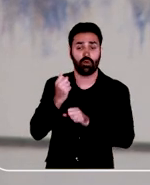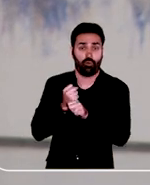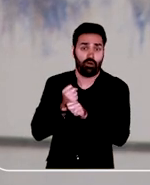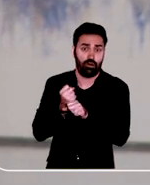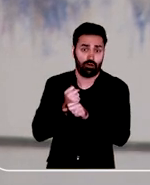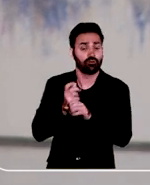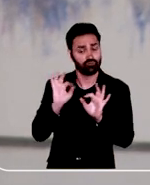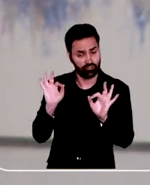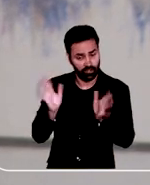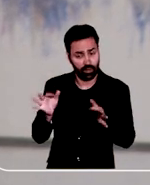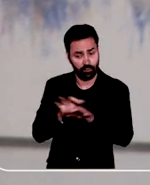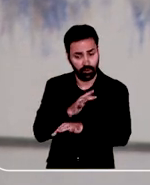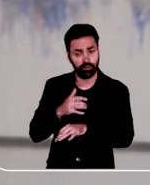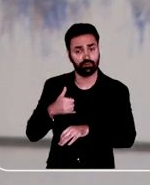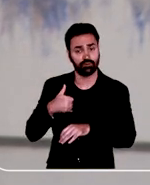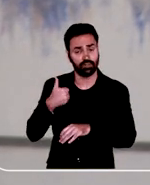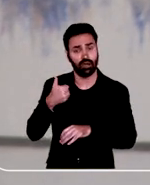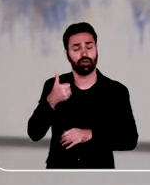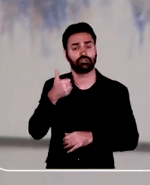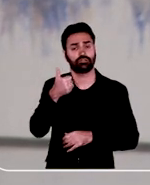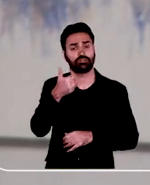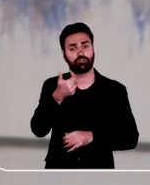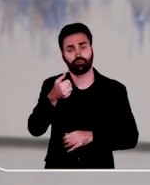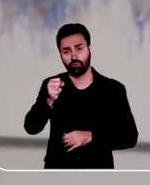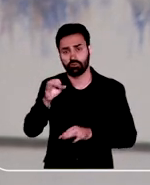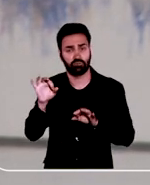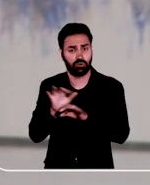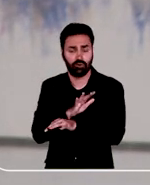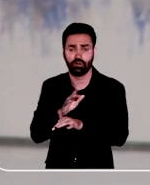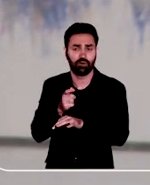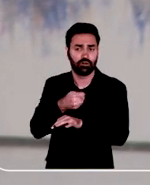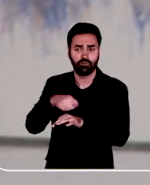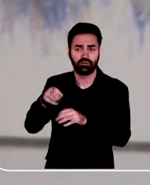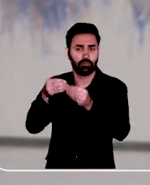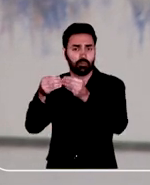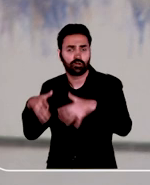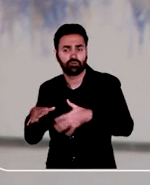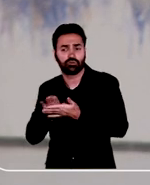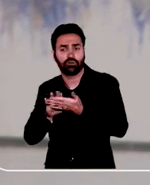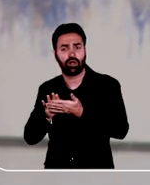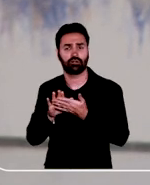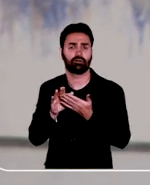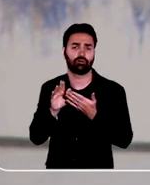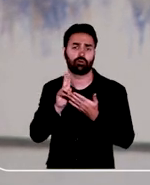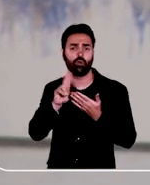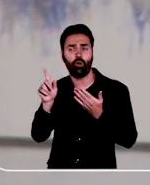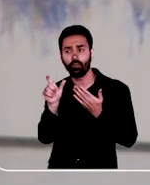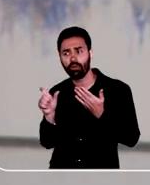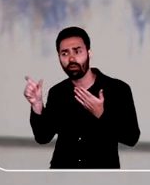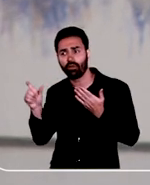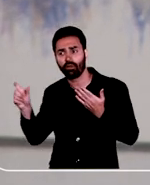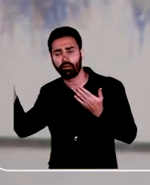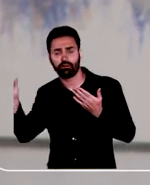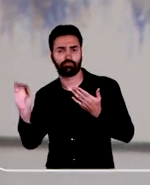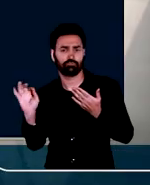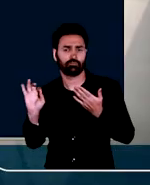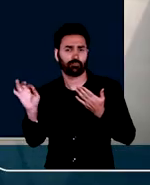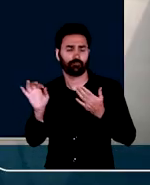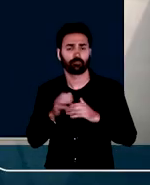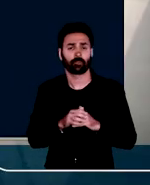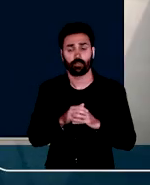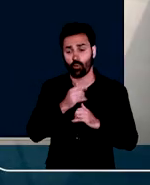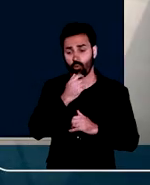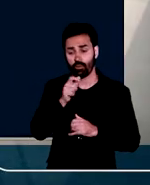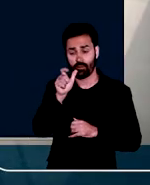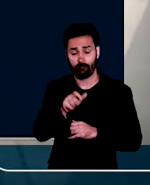pois o pedido foi realizado no primeiro ano depois de atingida A maioridade civil e não haveria prejuízo aos sobrenomes de Família o